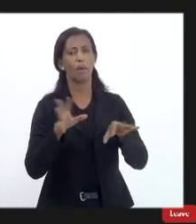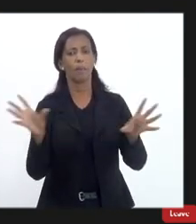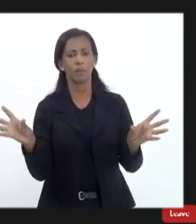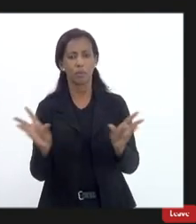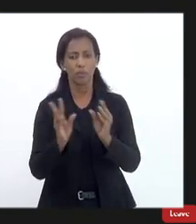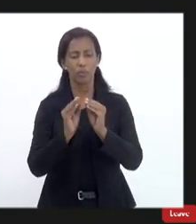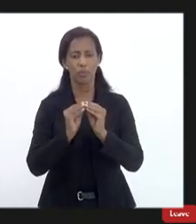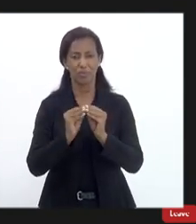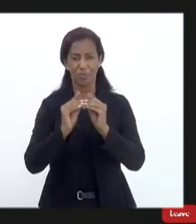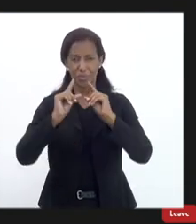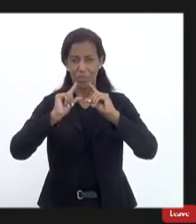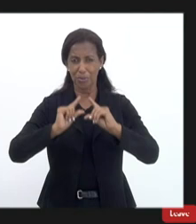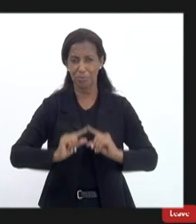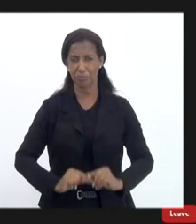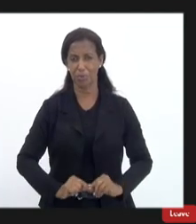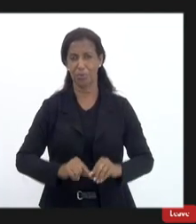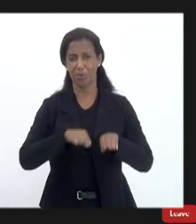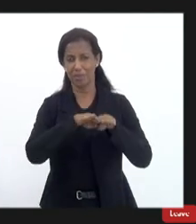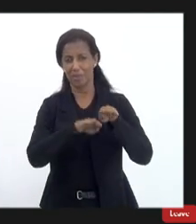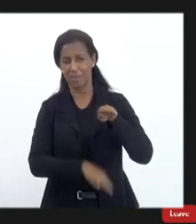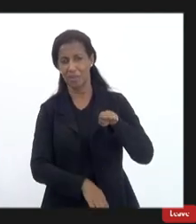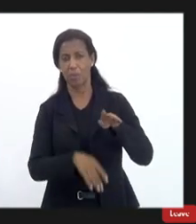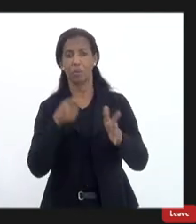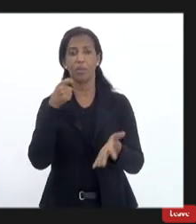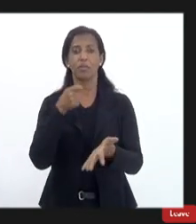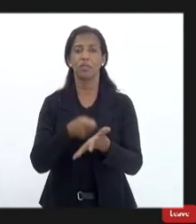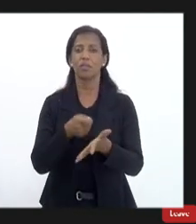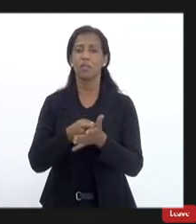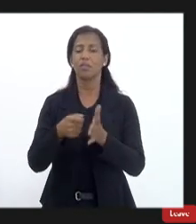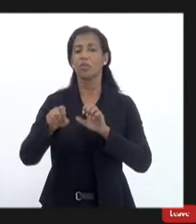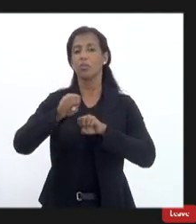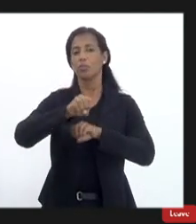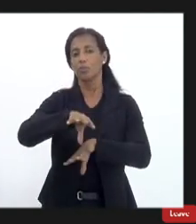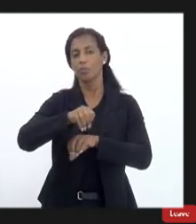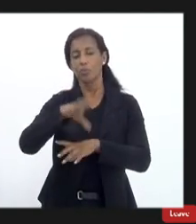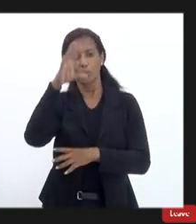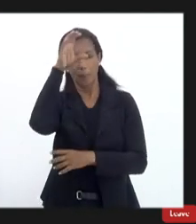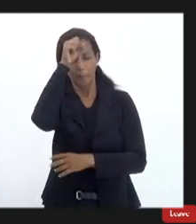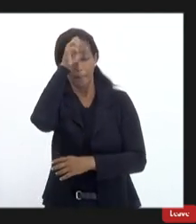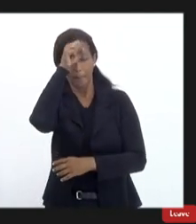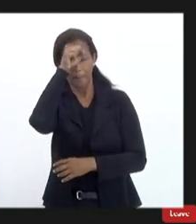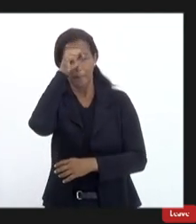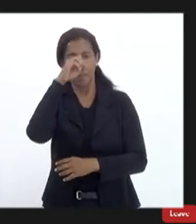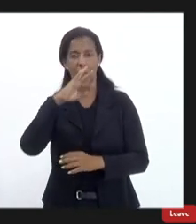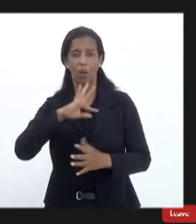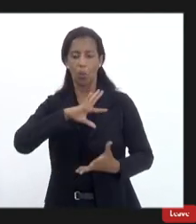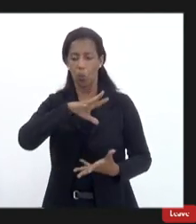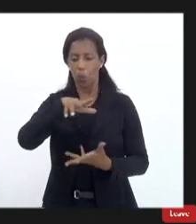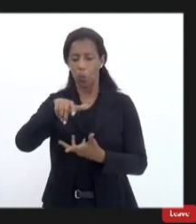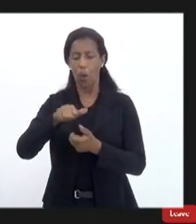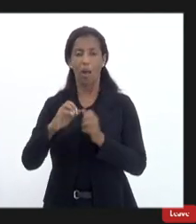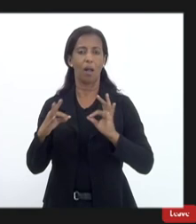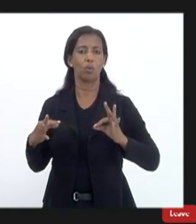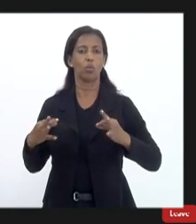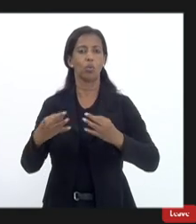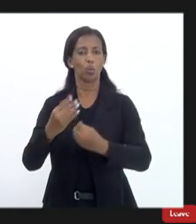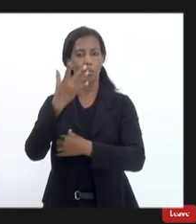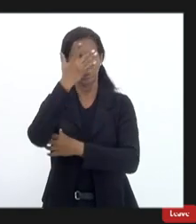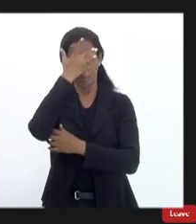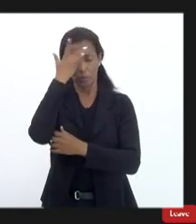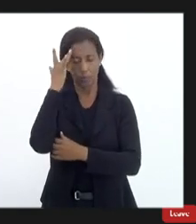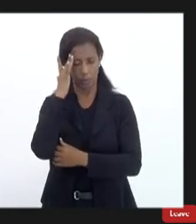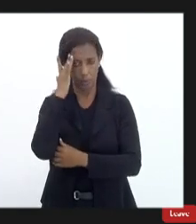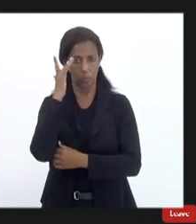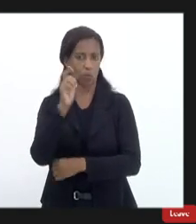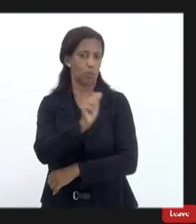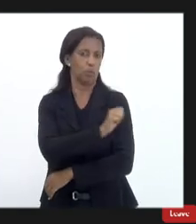diminuir essa desigualdade e para garantir um ensino, um aprendizado universal e igualitário para todos